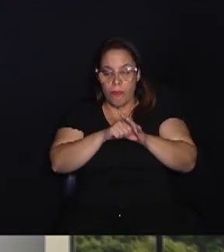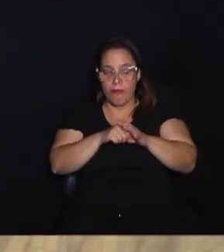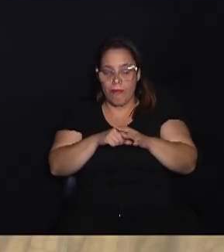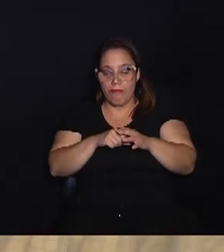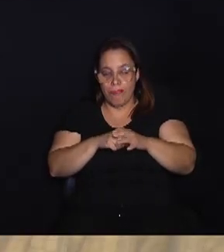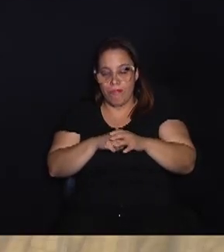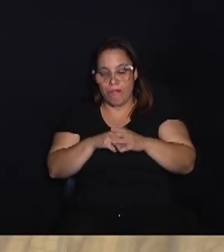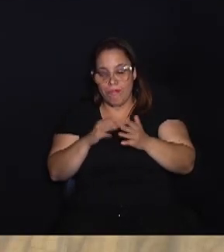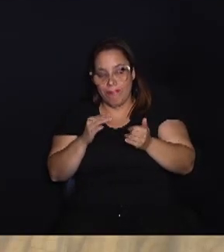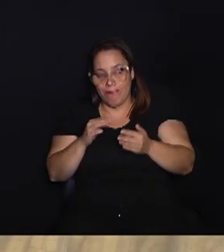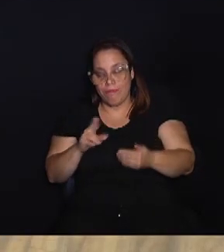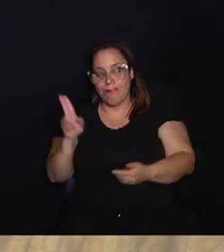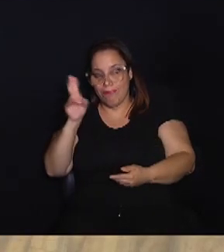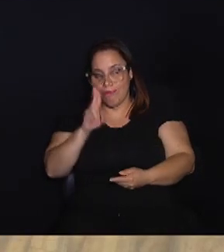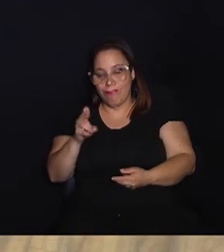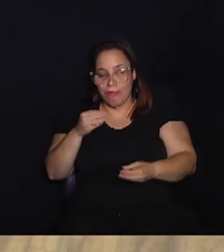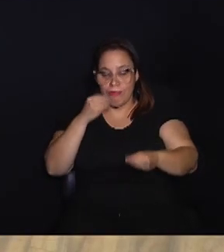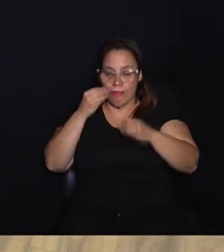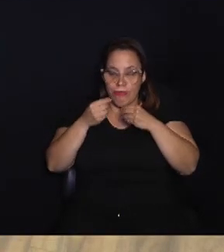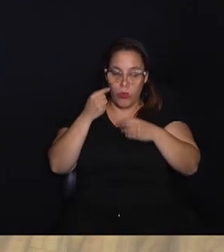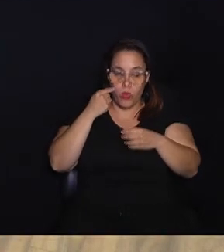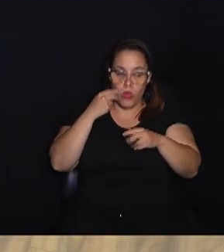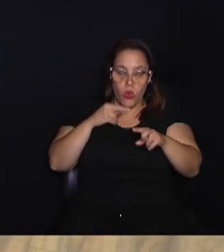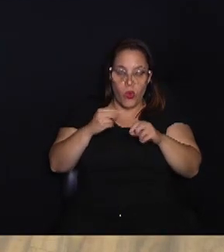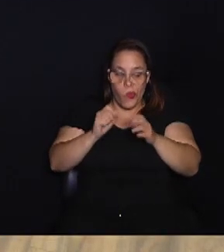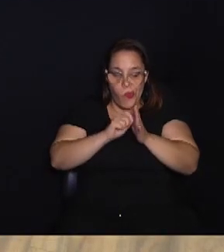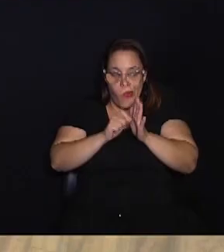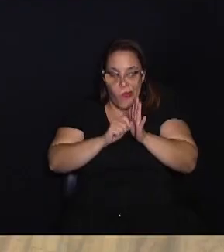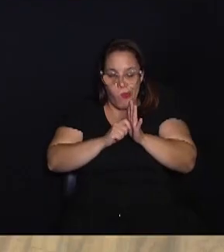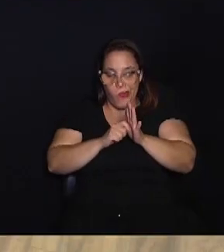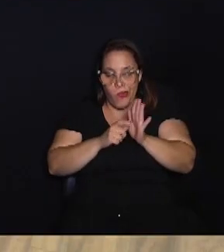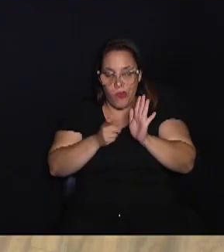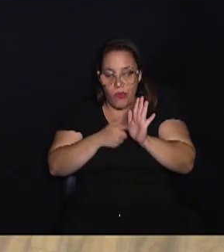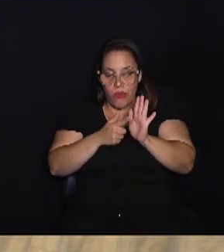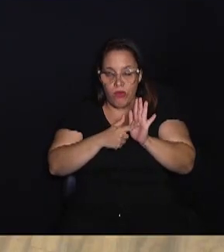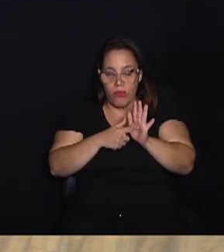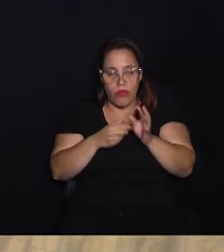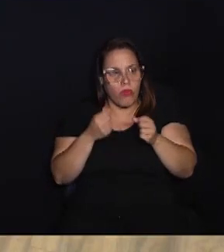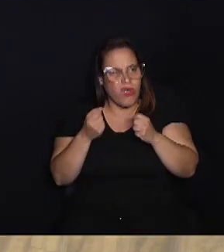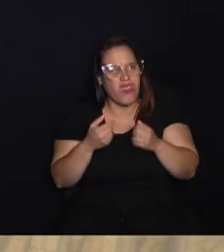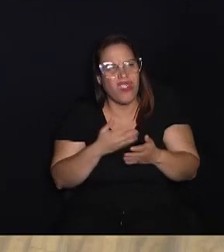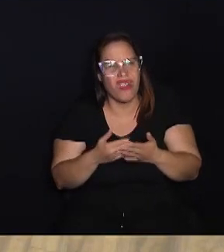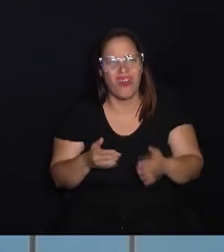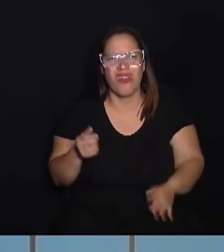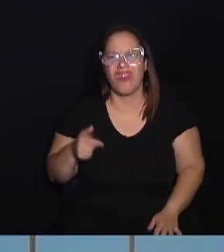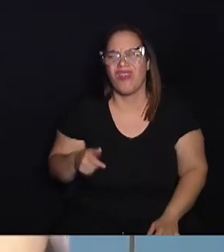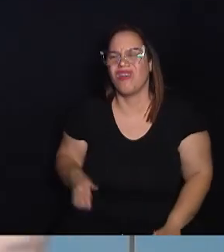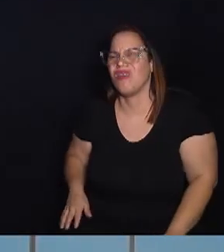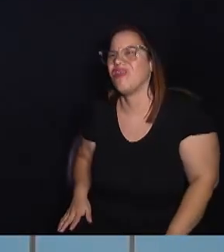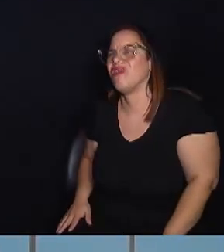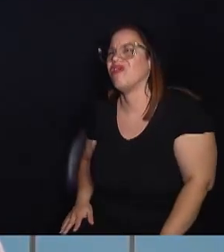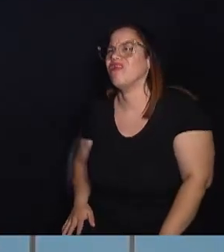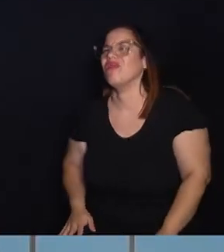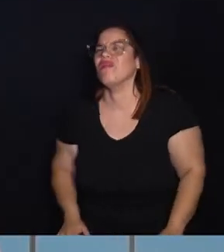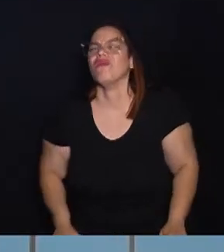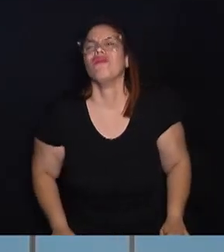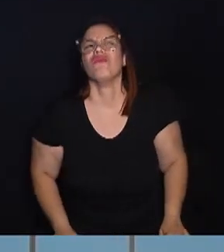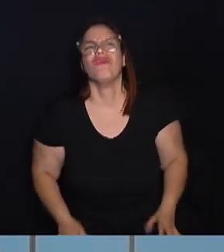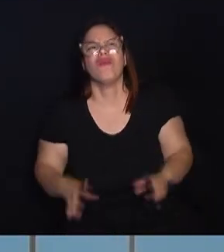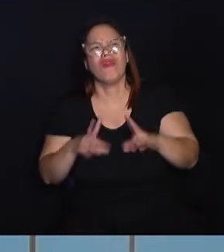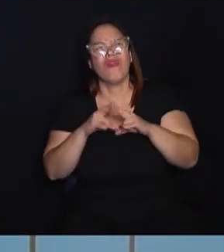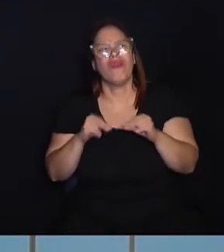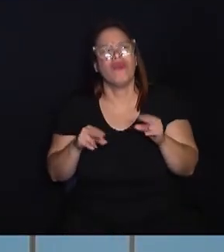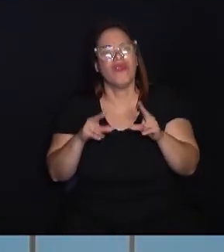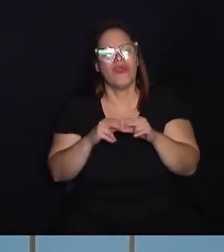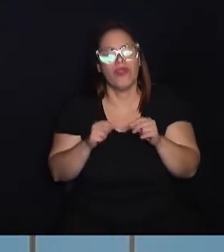jovens estão utilizando. Como é que você enxerga essa questão? Bom, vamos lá. Eu estou participando ativamente em Brasília das